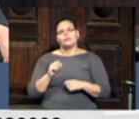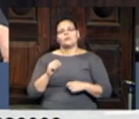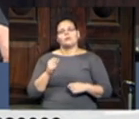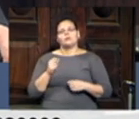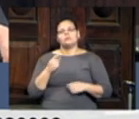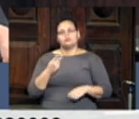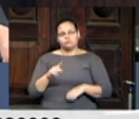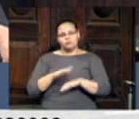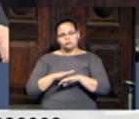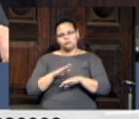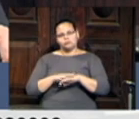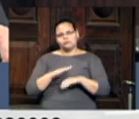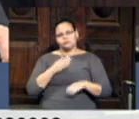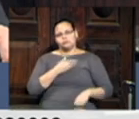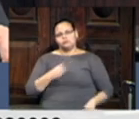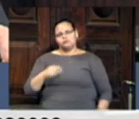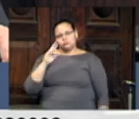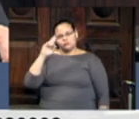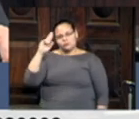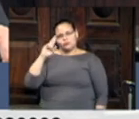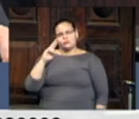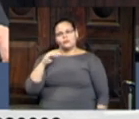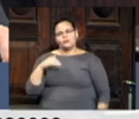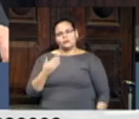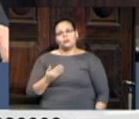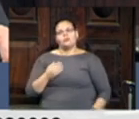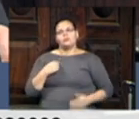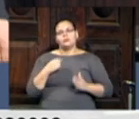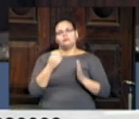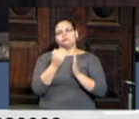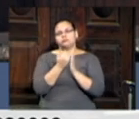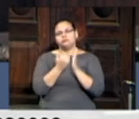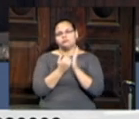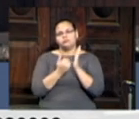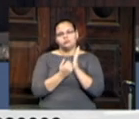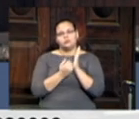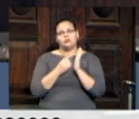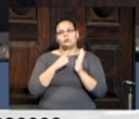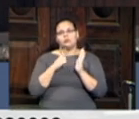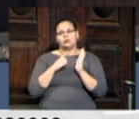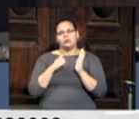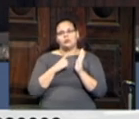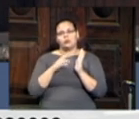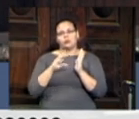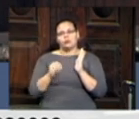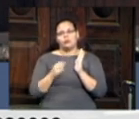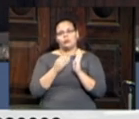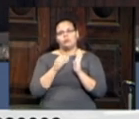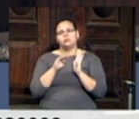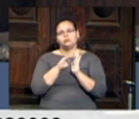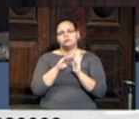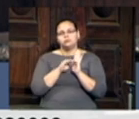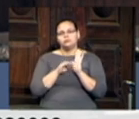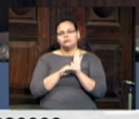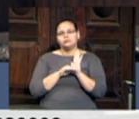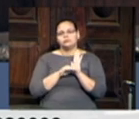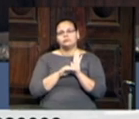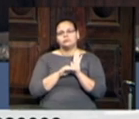endividamento. E entre essas medidas, que estão todas